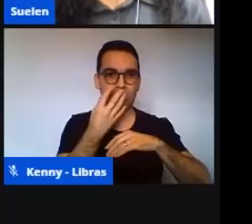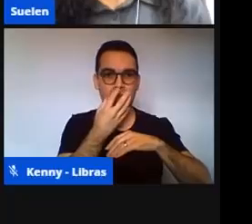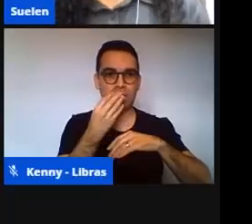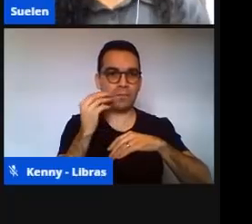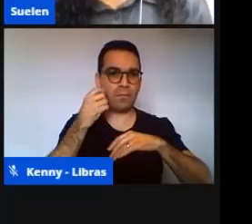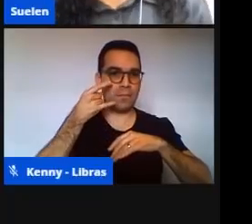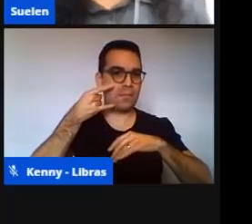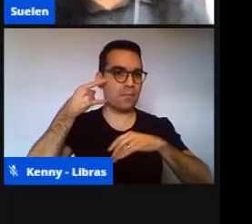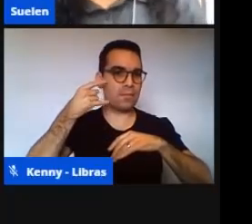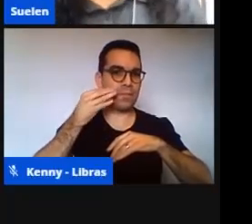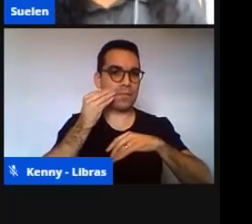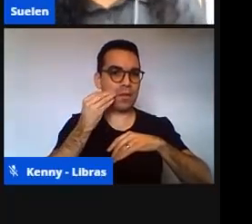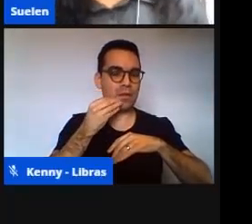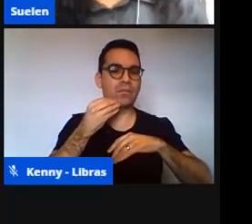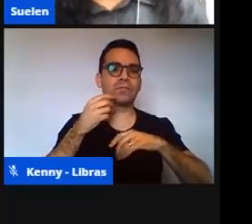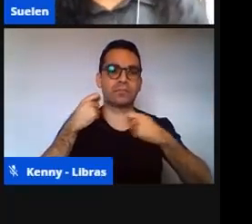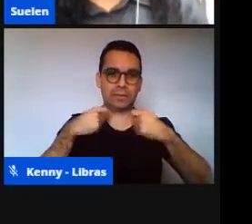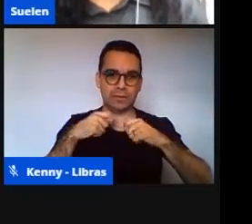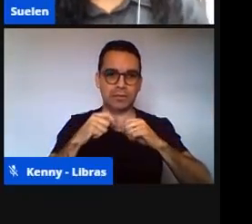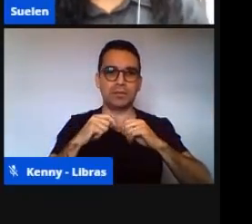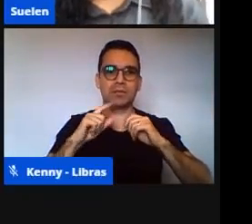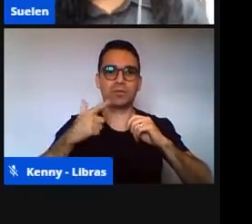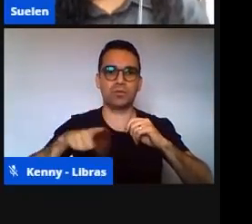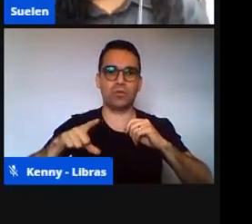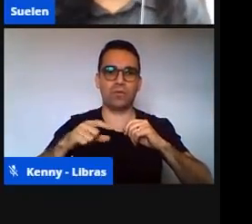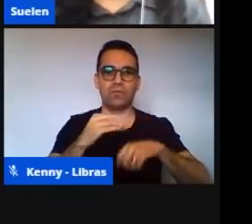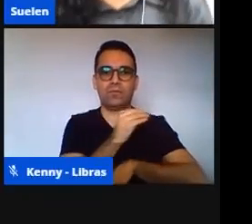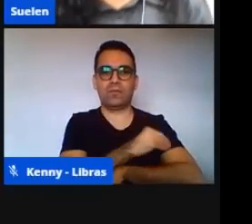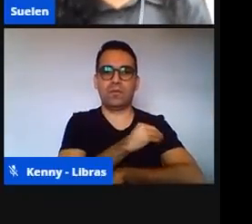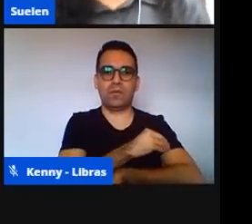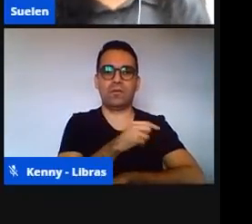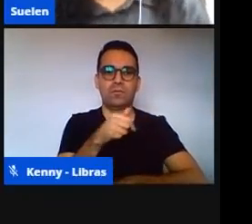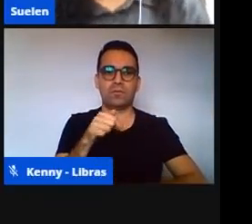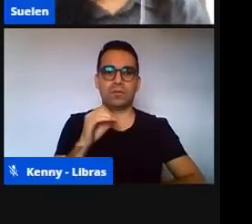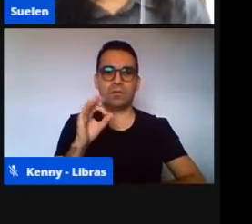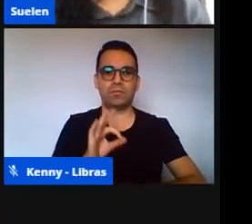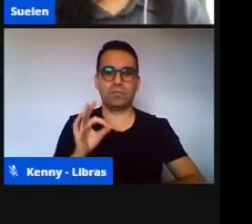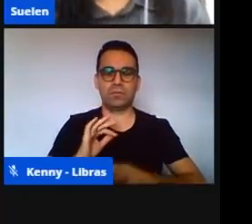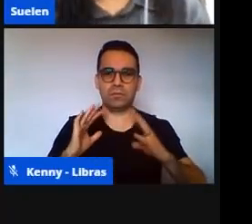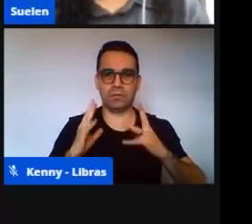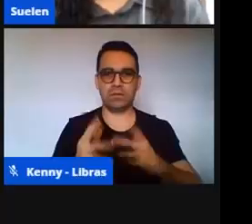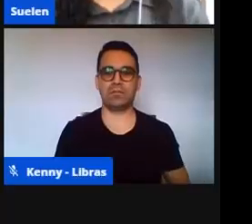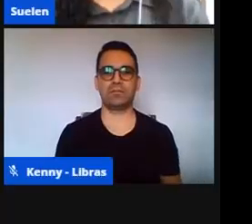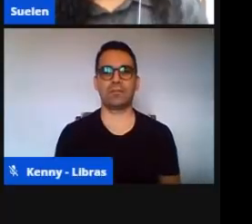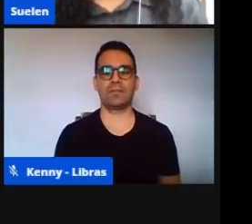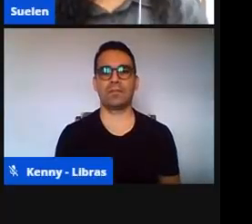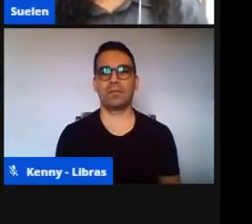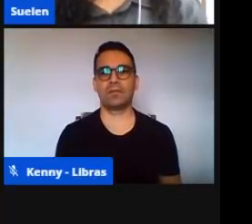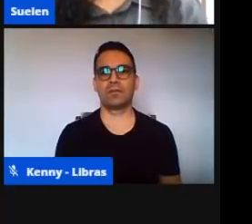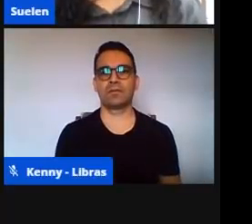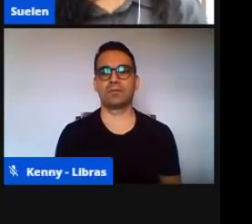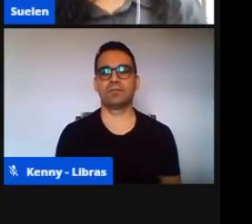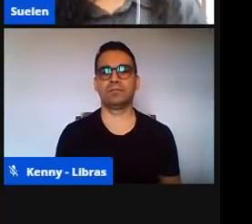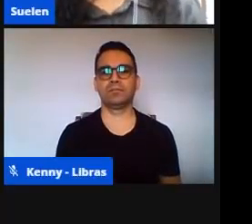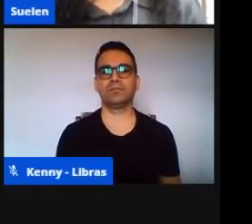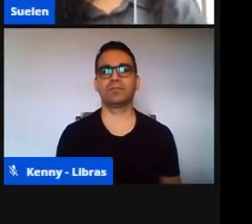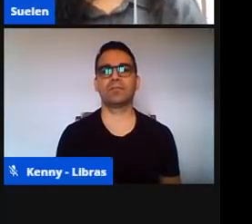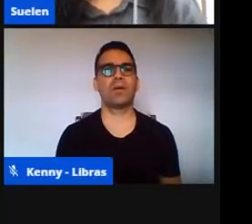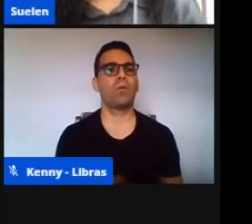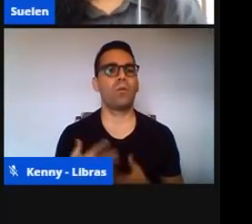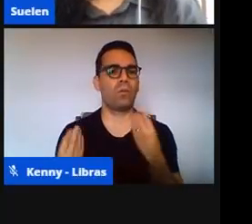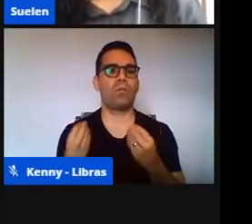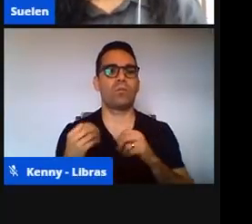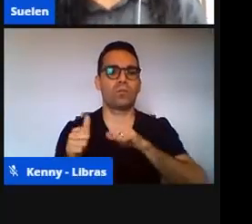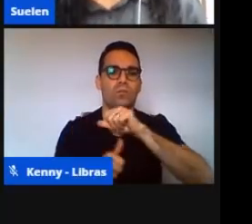A troca da máscara ela tem que ser realizada sempre que ela estiver rasgada, perfurada ou